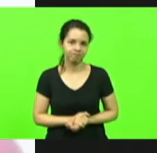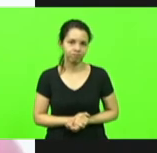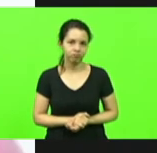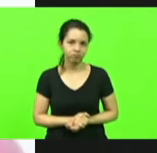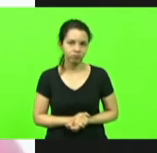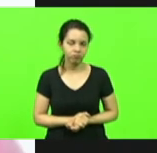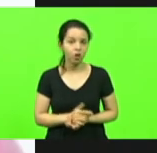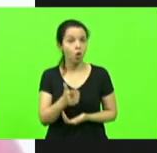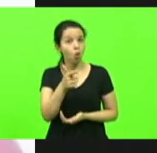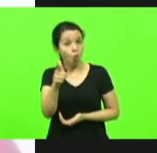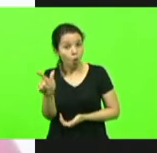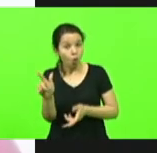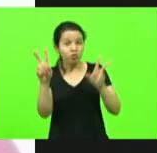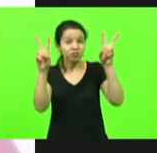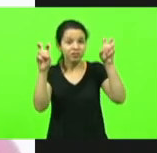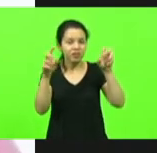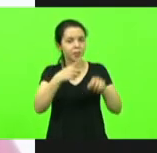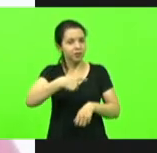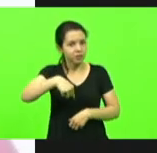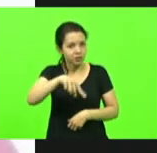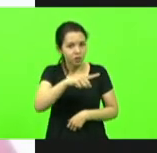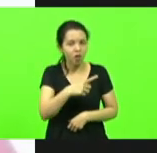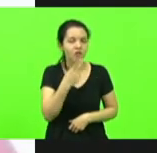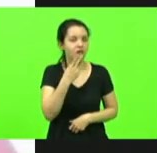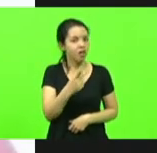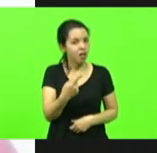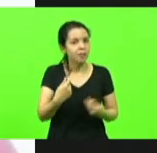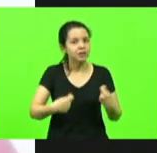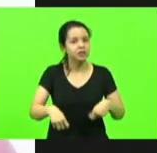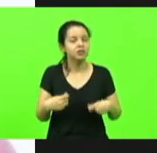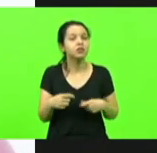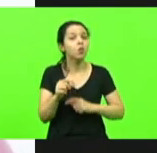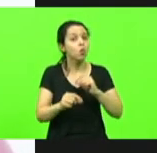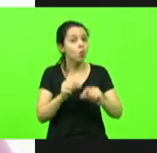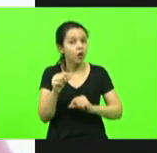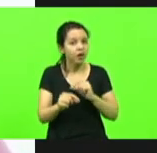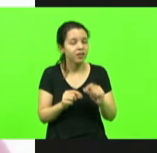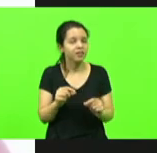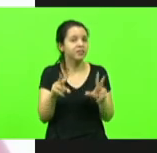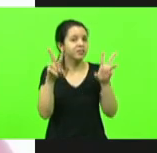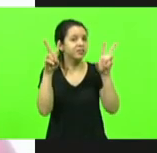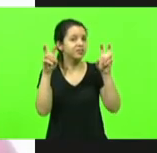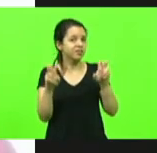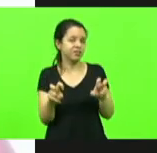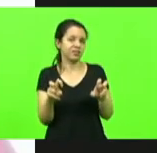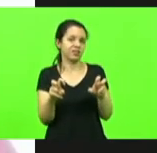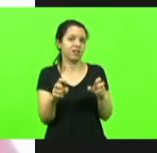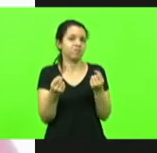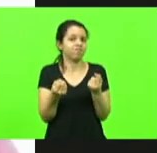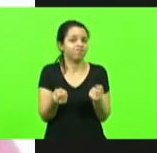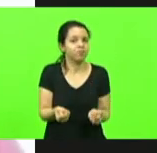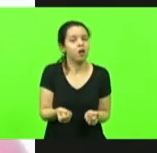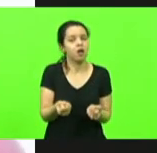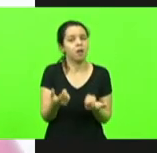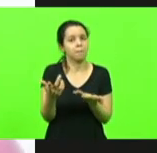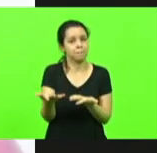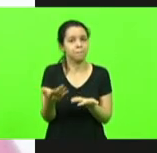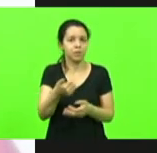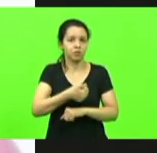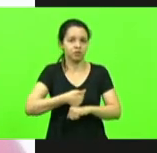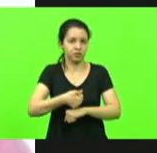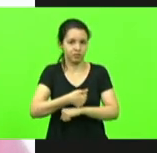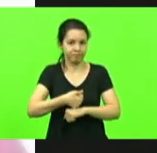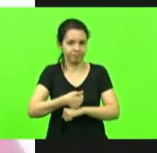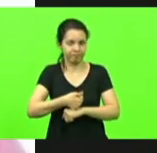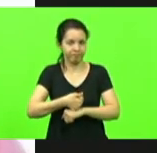Outra questão que a gente não pode deixar de dizer é a questão da sobrecarga do profissional, né? Muitas